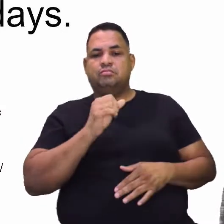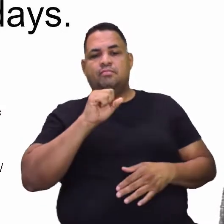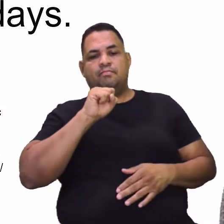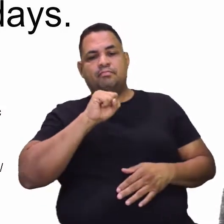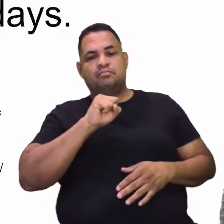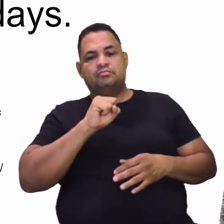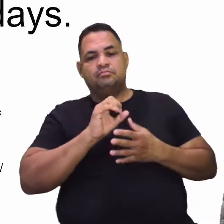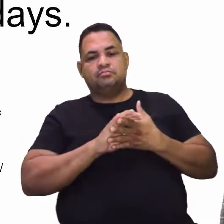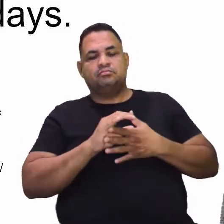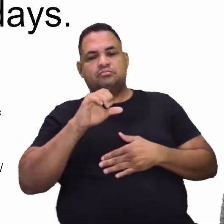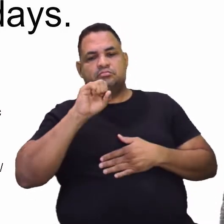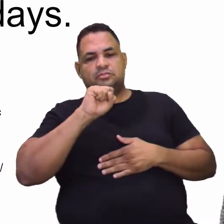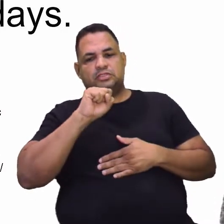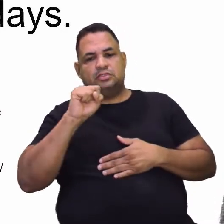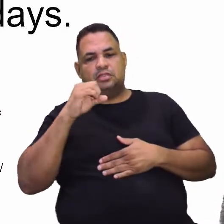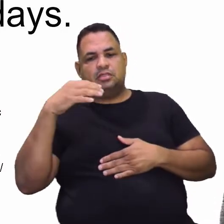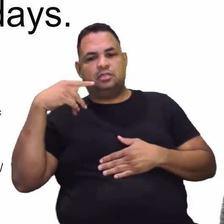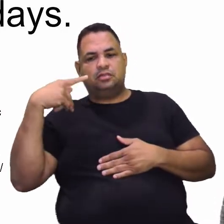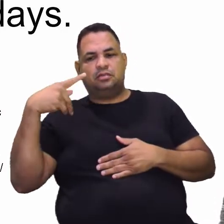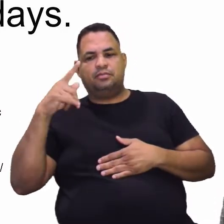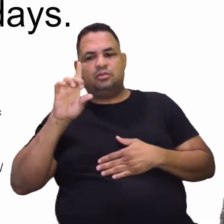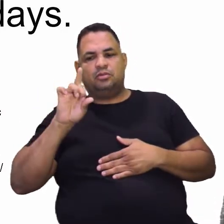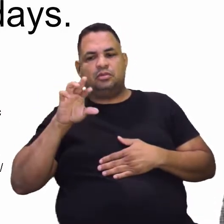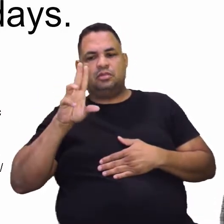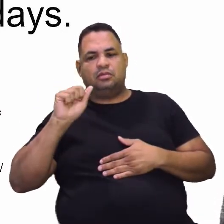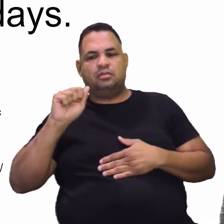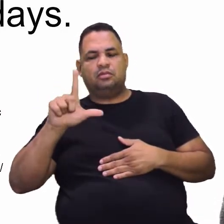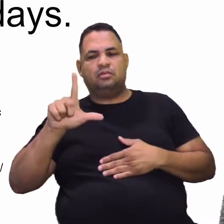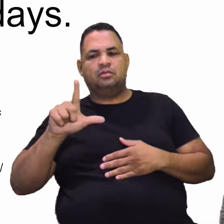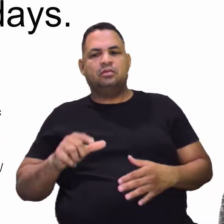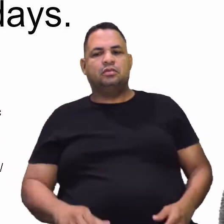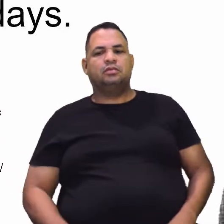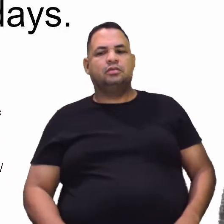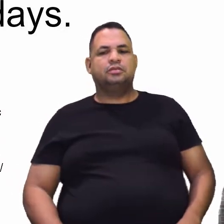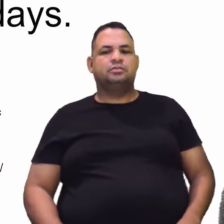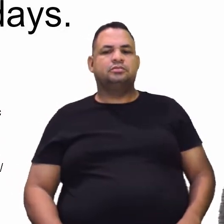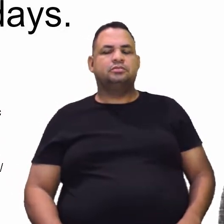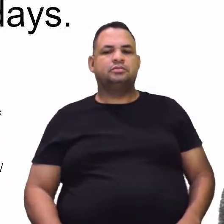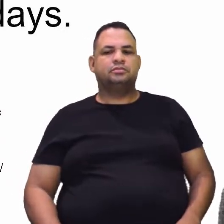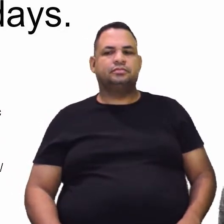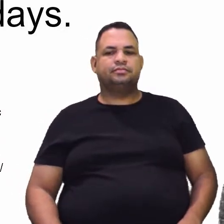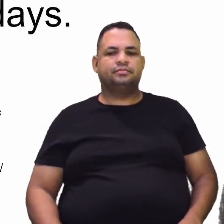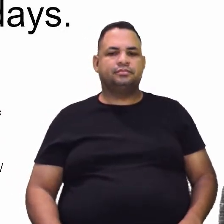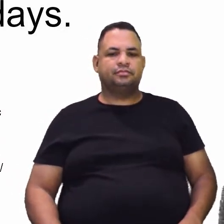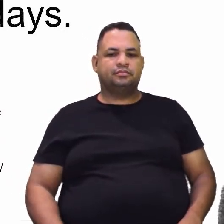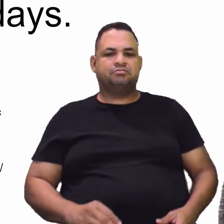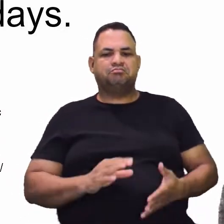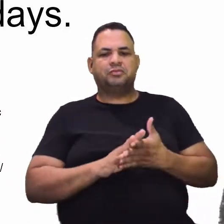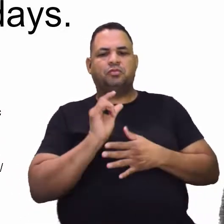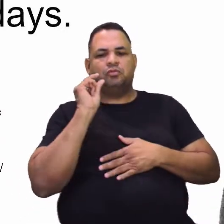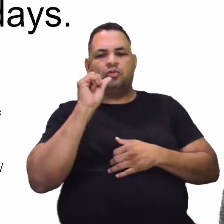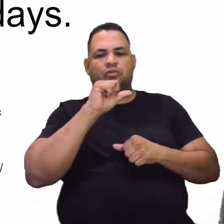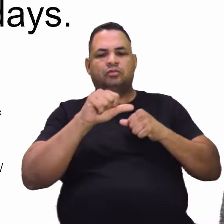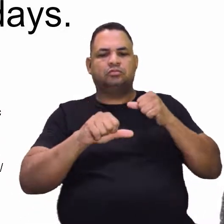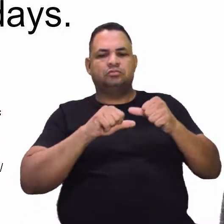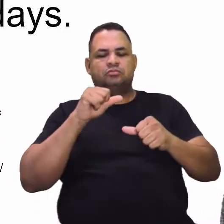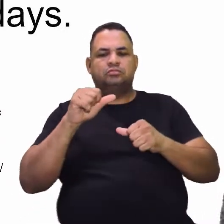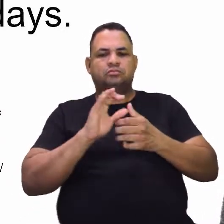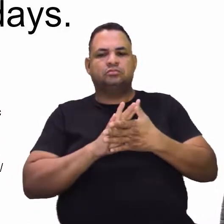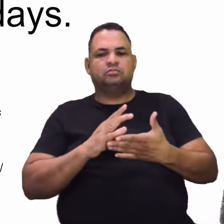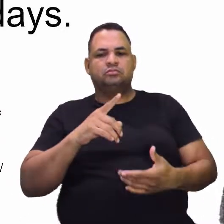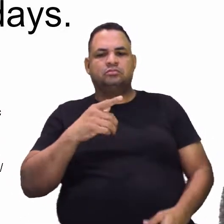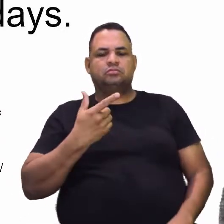plural. No inglês, galera, vocês vão ver que essas variações, elas são bem pouquinhas no inglês e as variações, na verdade,